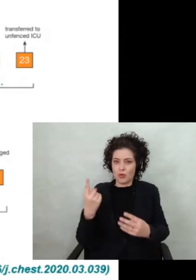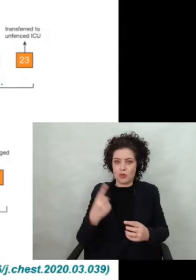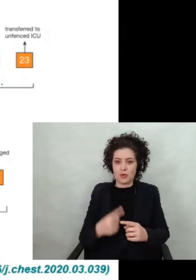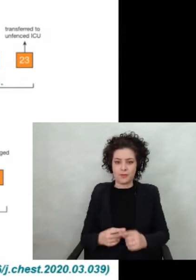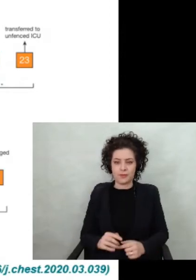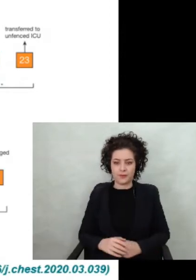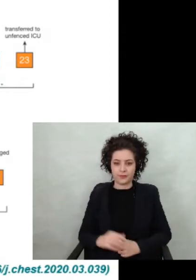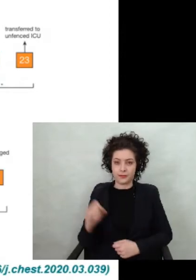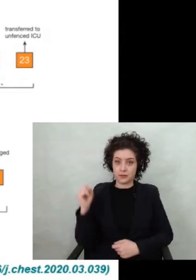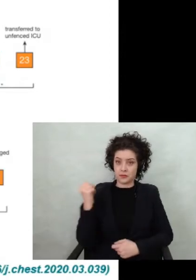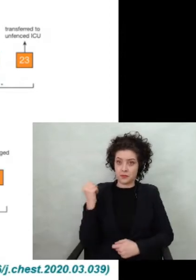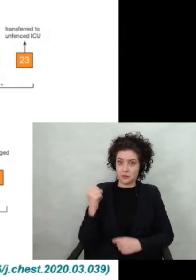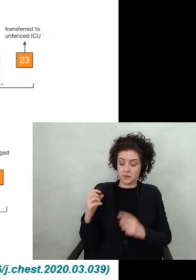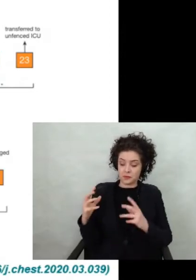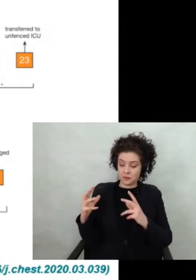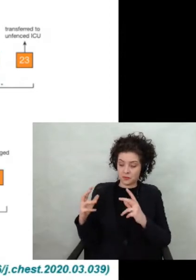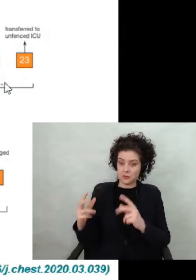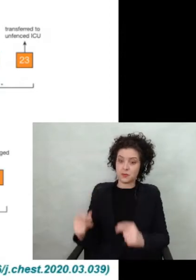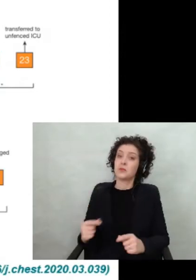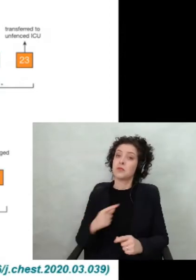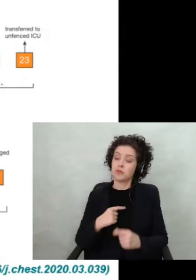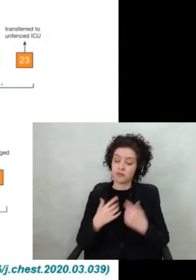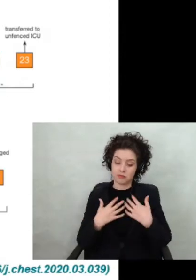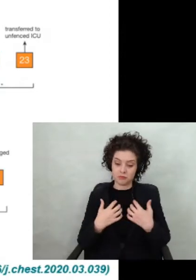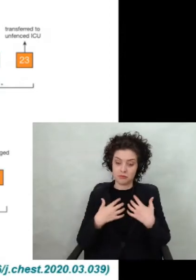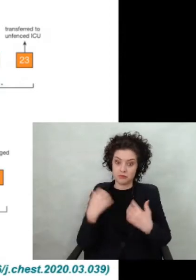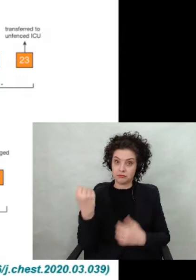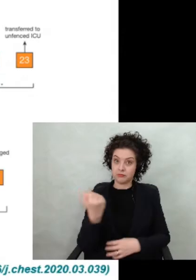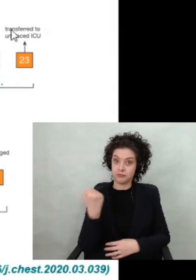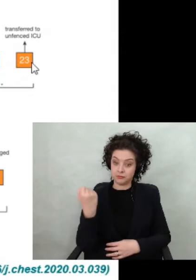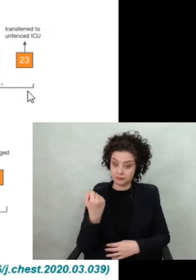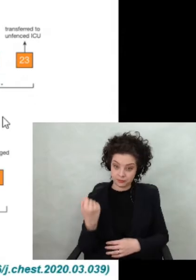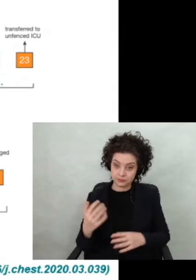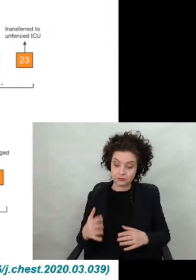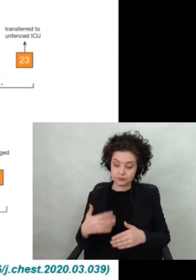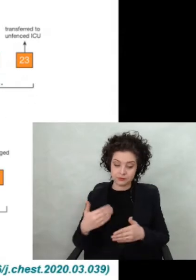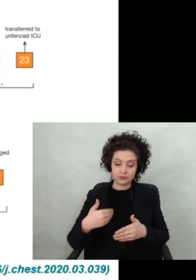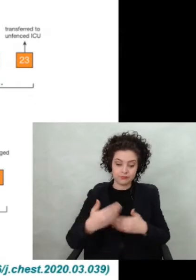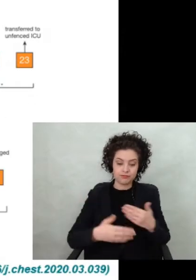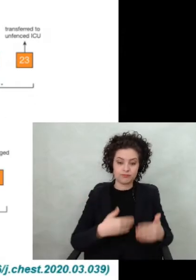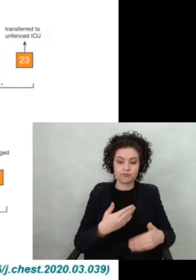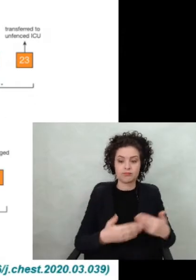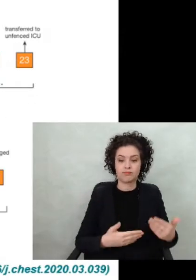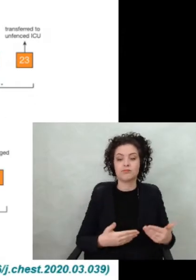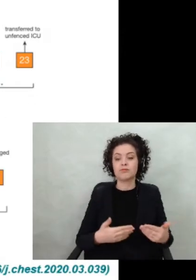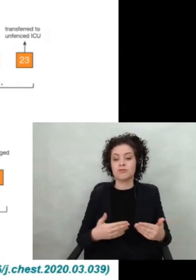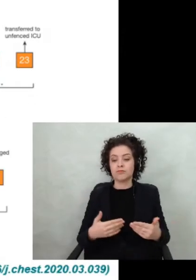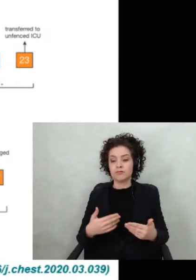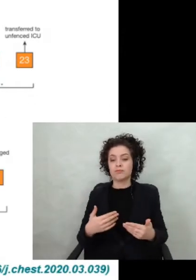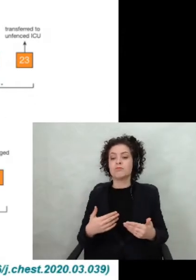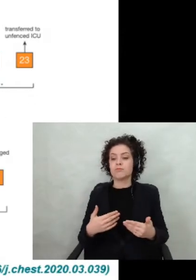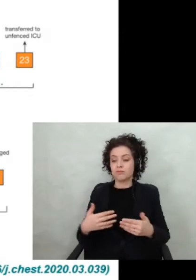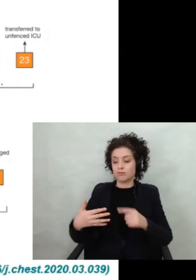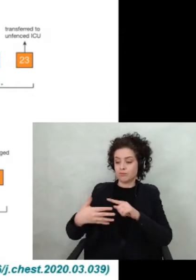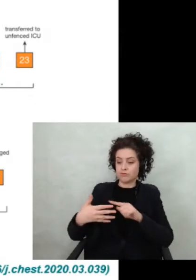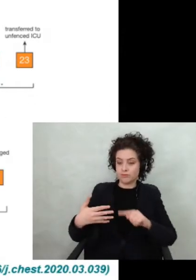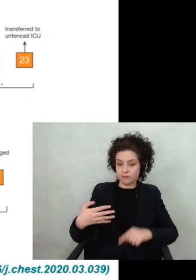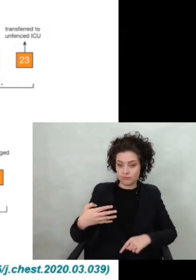com insuficiência respiratória grave, e que acabaram evoluindo para o desfecho de alta hospitalar. Portanto,